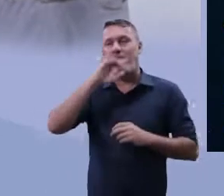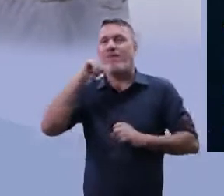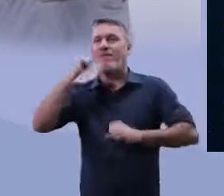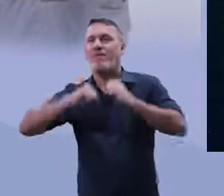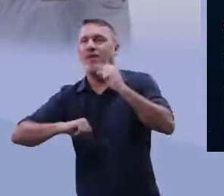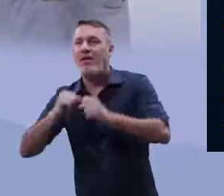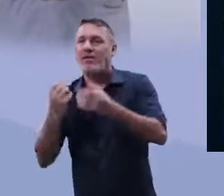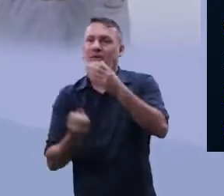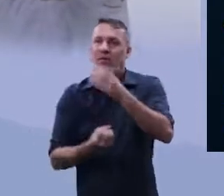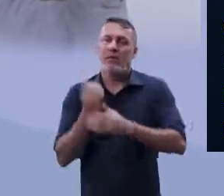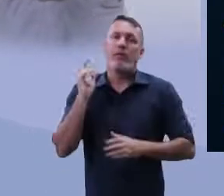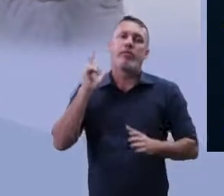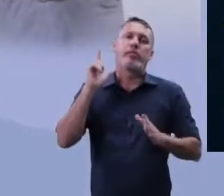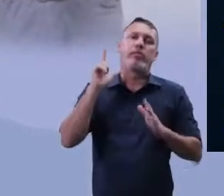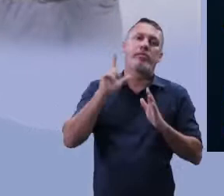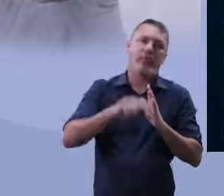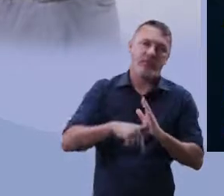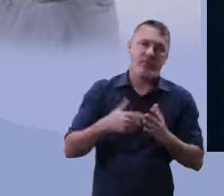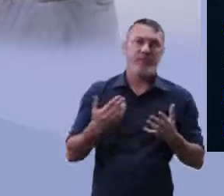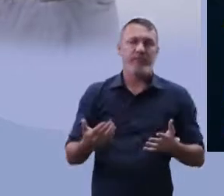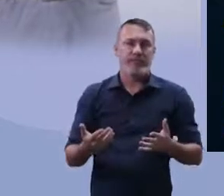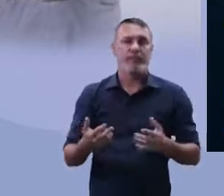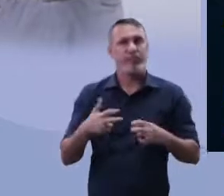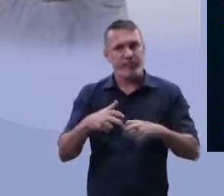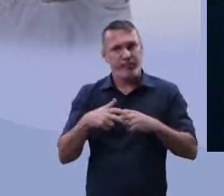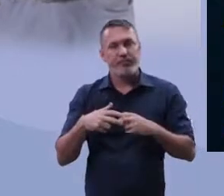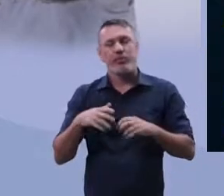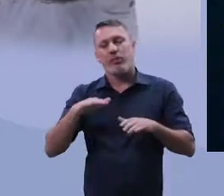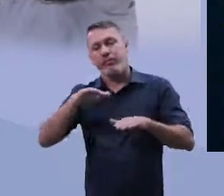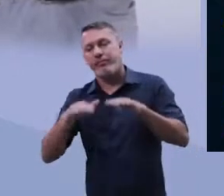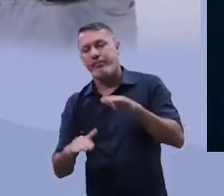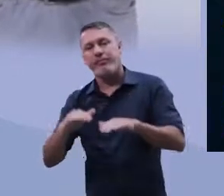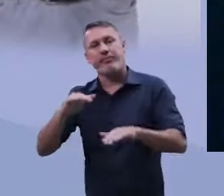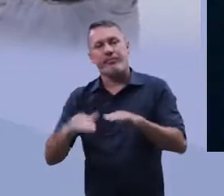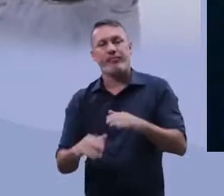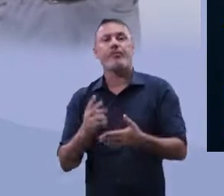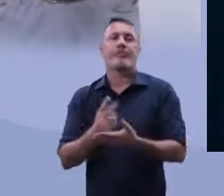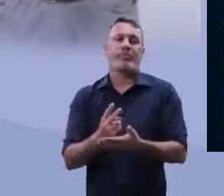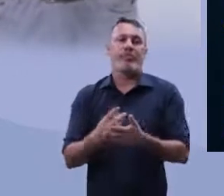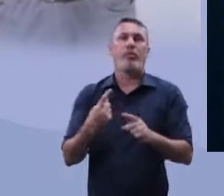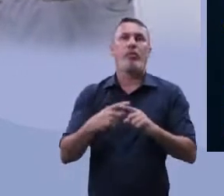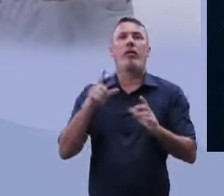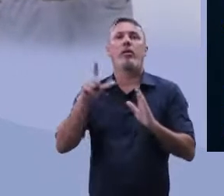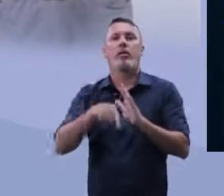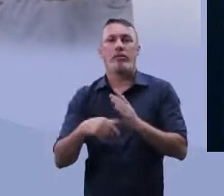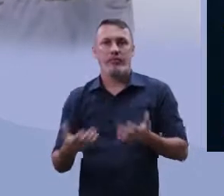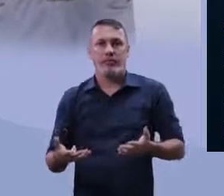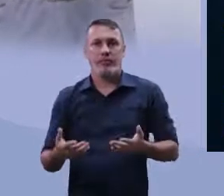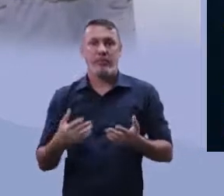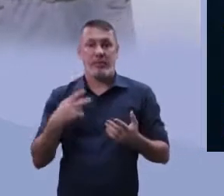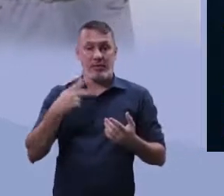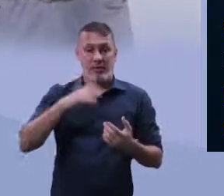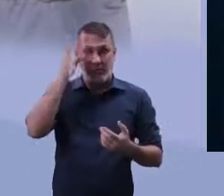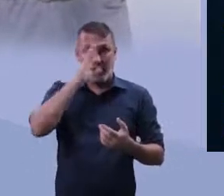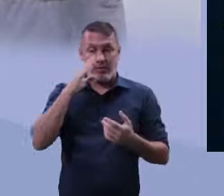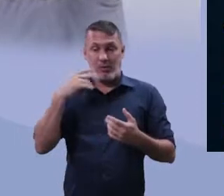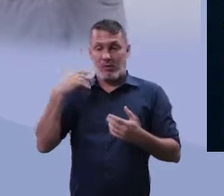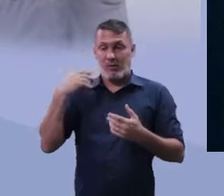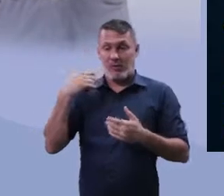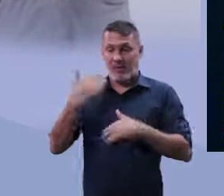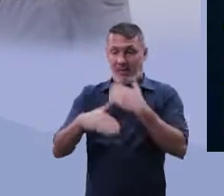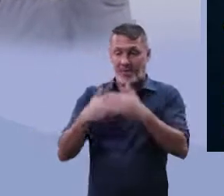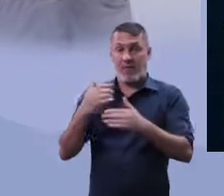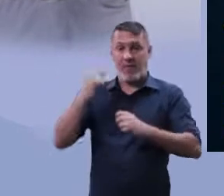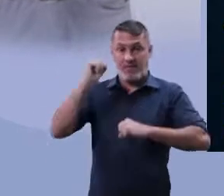industrialização tardia nos colocou na condição, né, de um país periférico. Por quê? Porque para nós